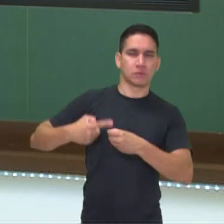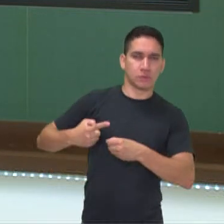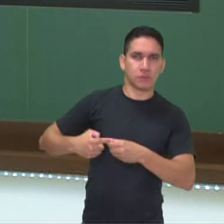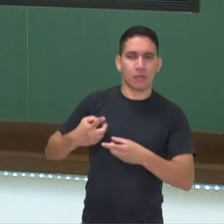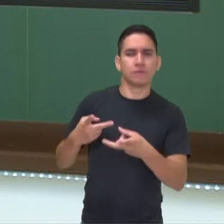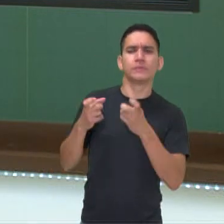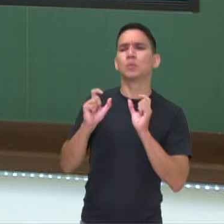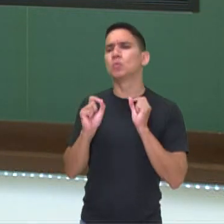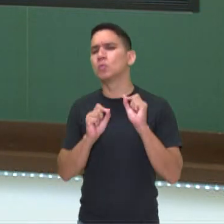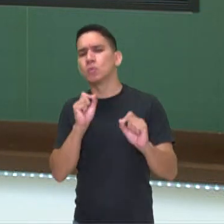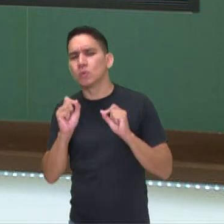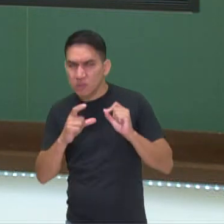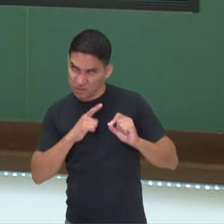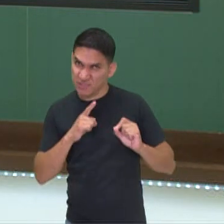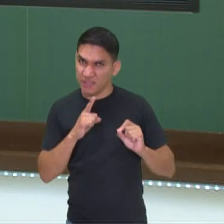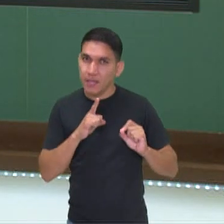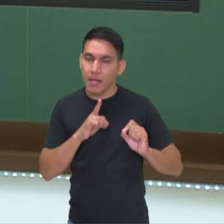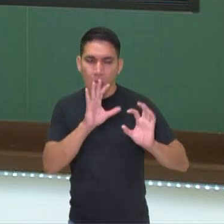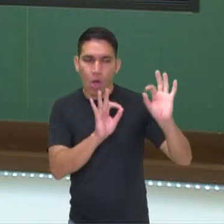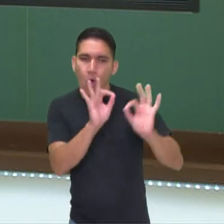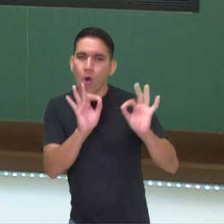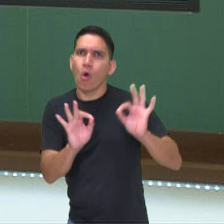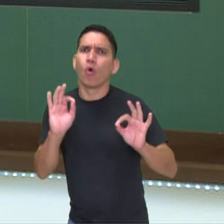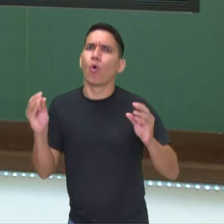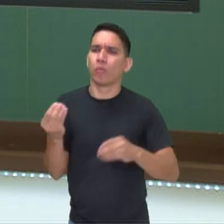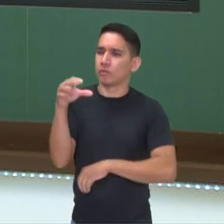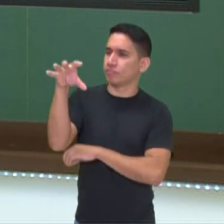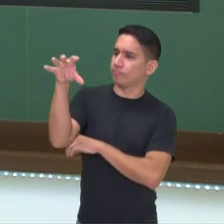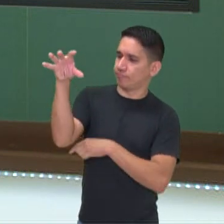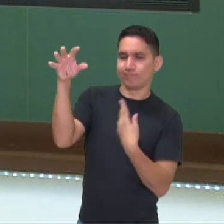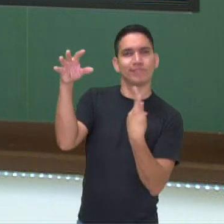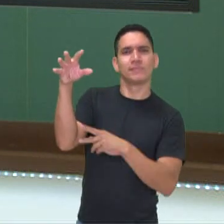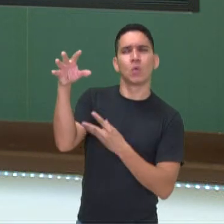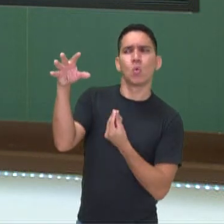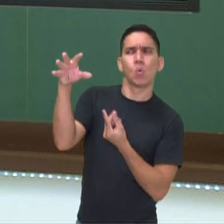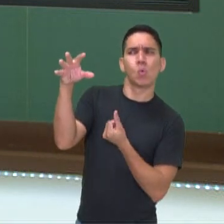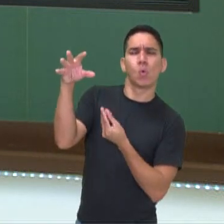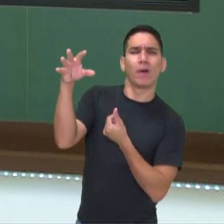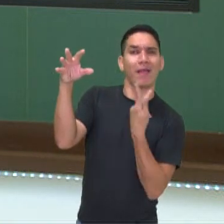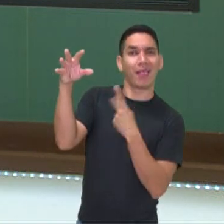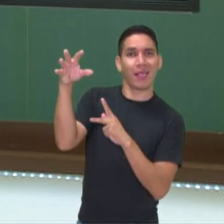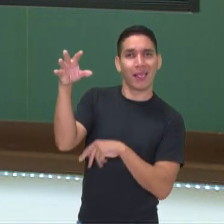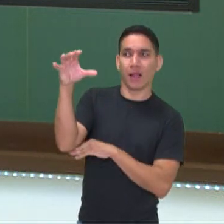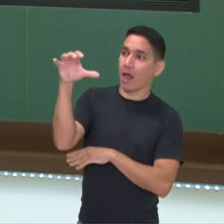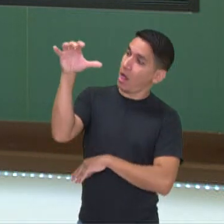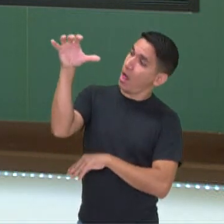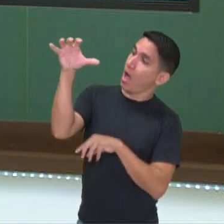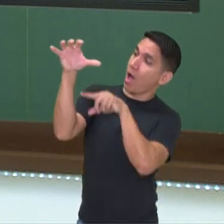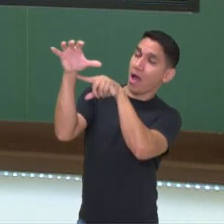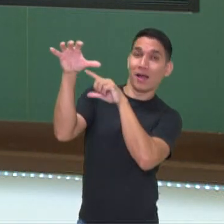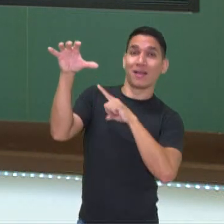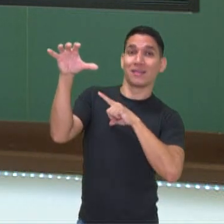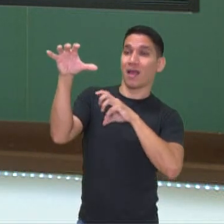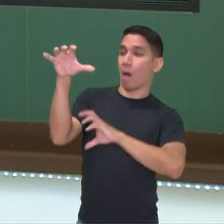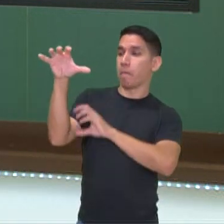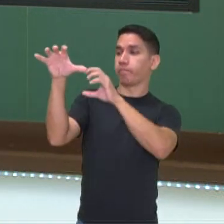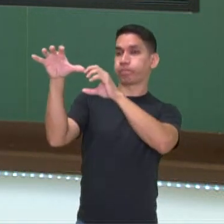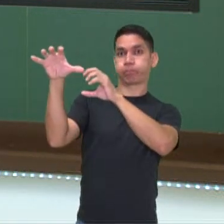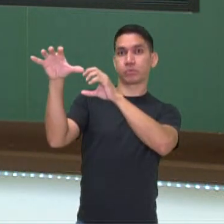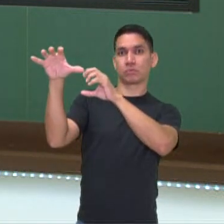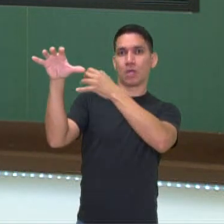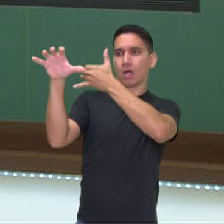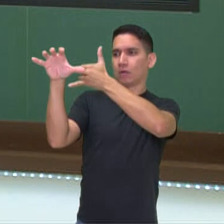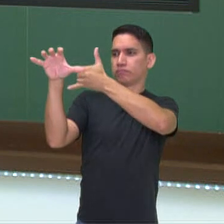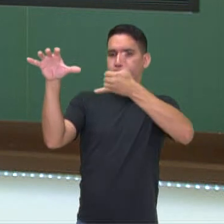você observar a organização dos postes, você vai perceber que, bem no alto, nós temos a alta tensão, nas partes mais